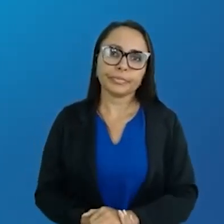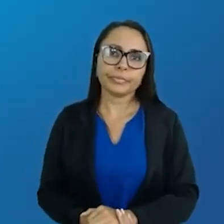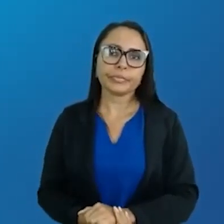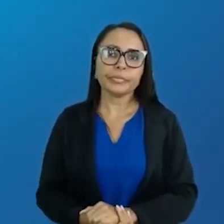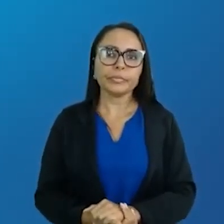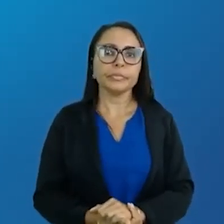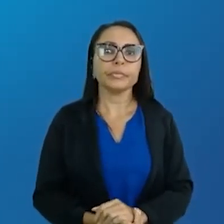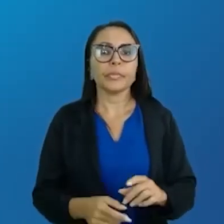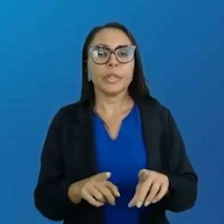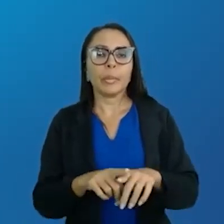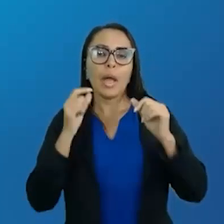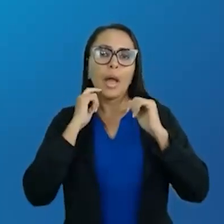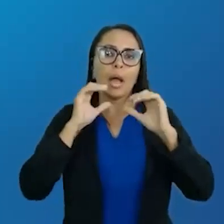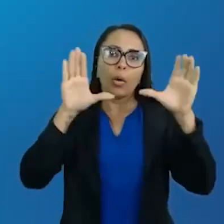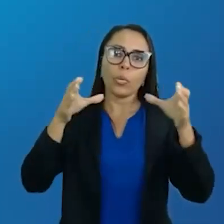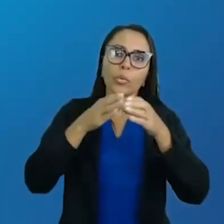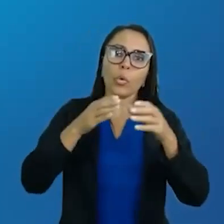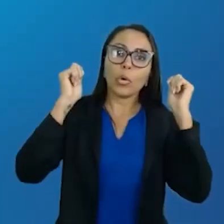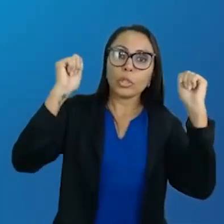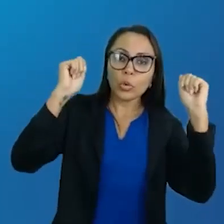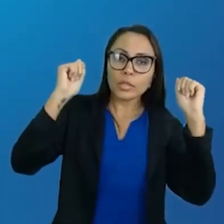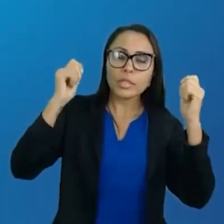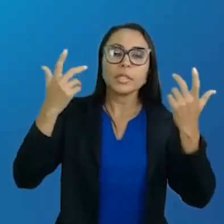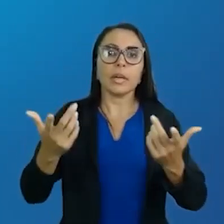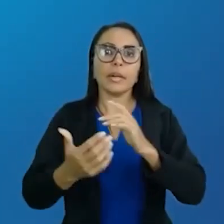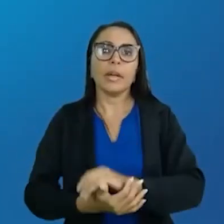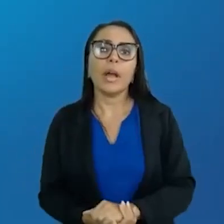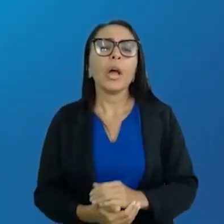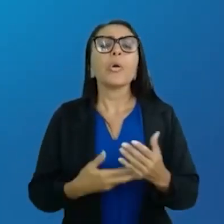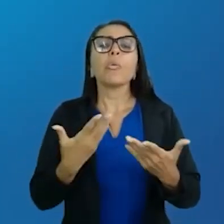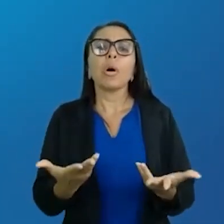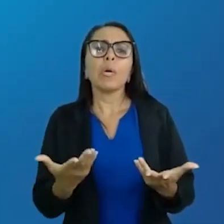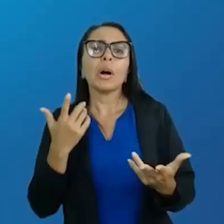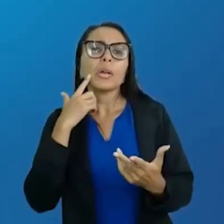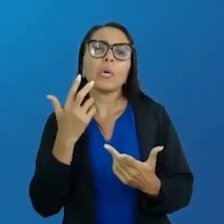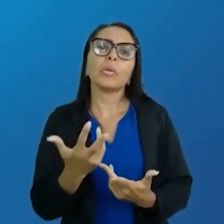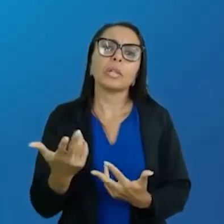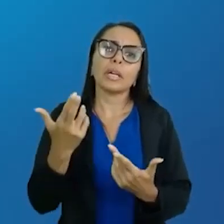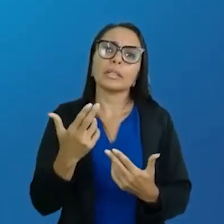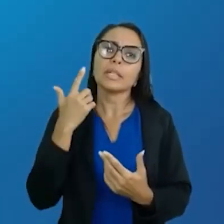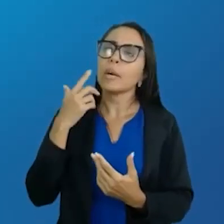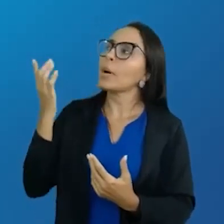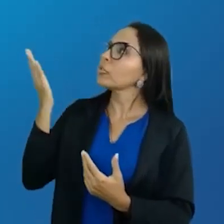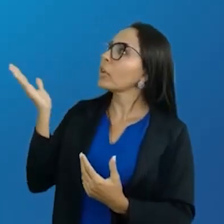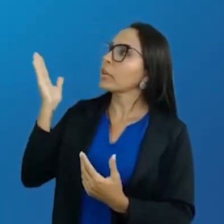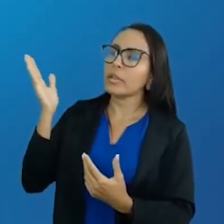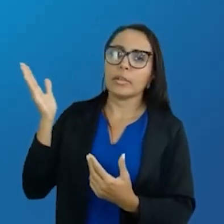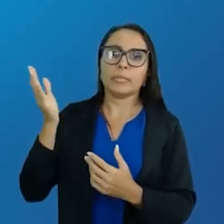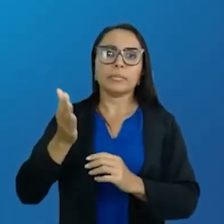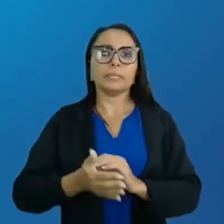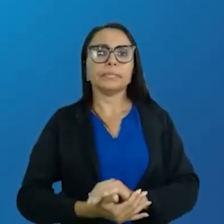forma aí a torcida. E de lado você deve estar pensando, tá, mas qual é a semelhança nessa reportagem, nessa página aí do G1? Eu não